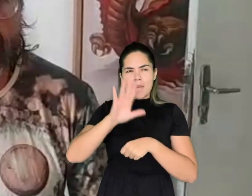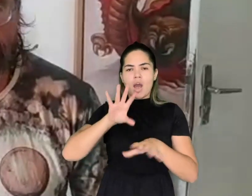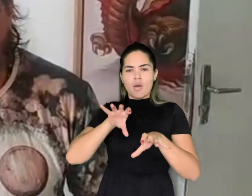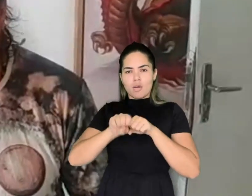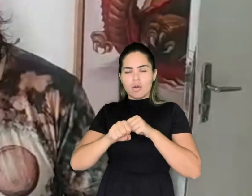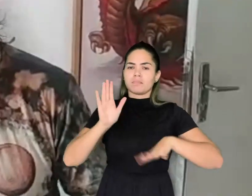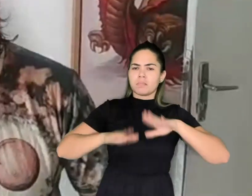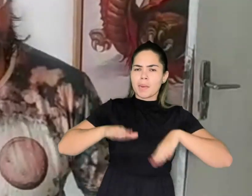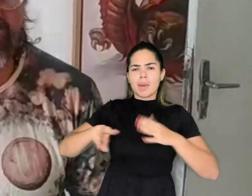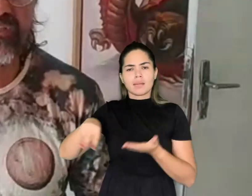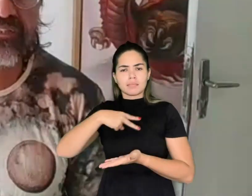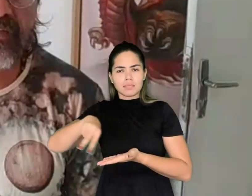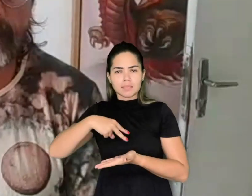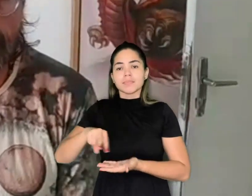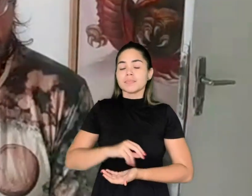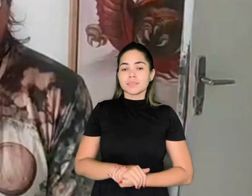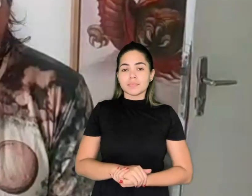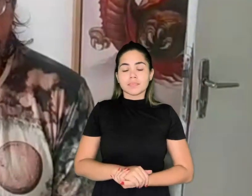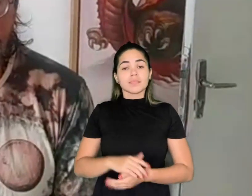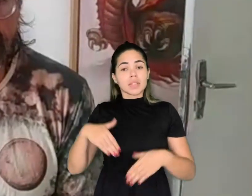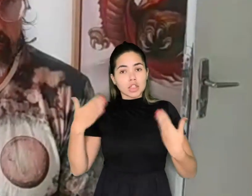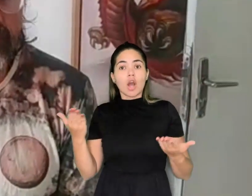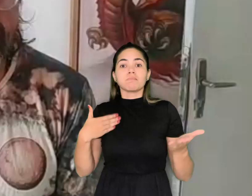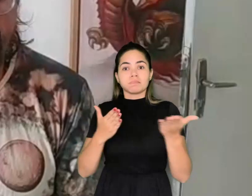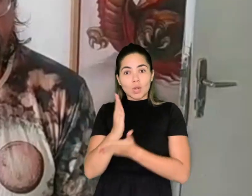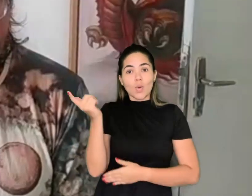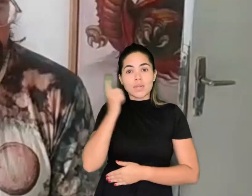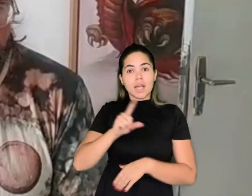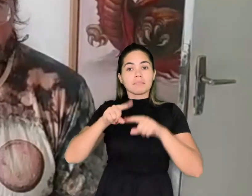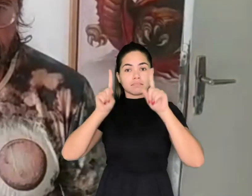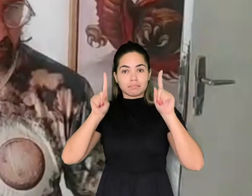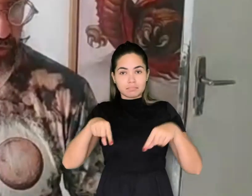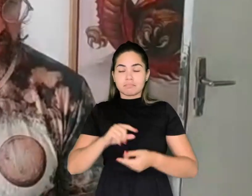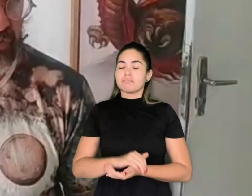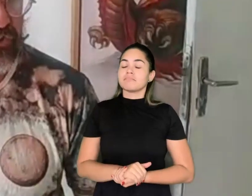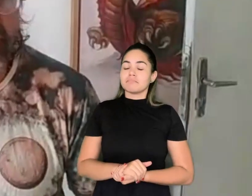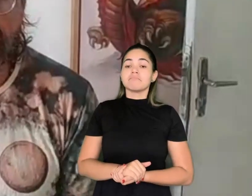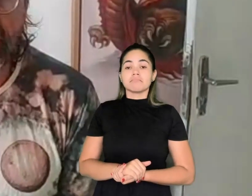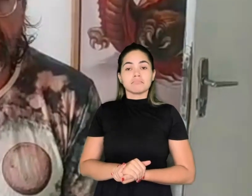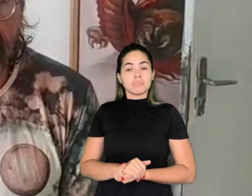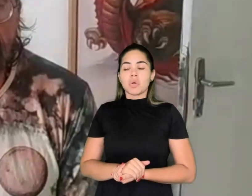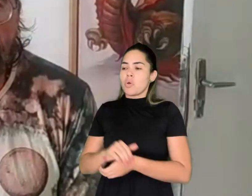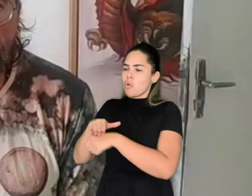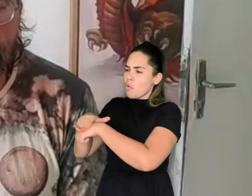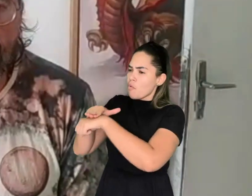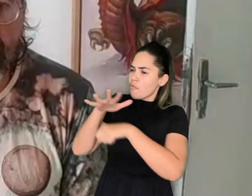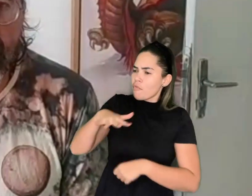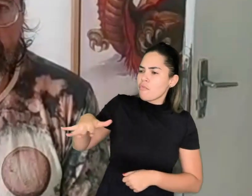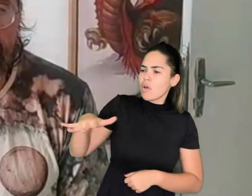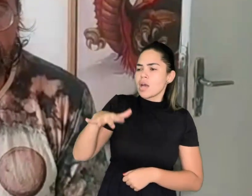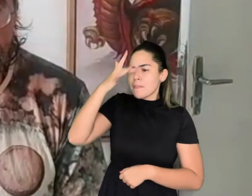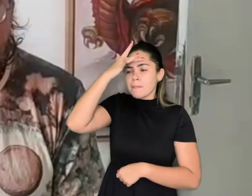oficinas de formação, de batuque, de dança e tal. Então nós fomos aprovados nesse projeto, aí fizemos uma série de diálogo